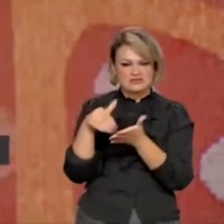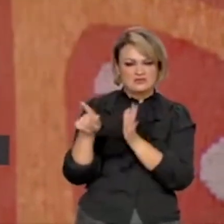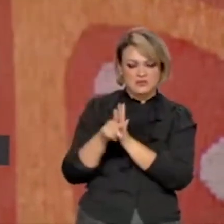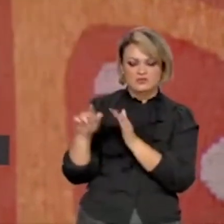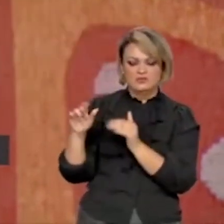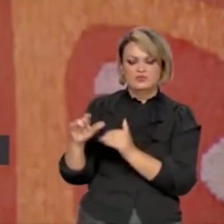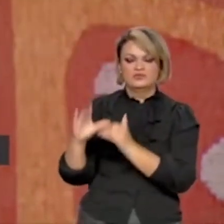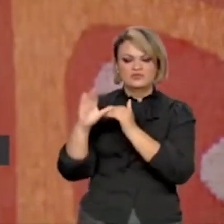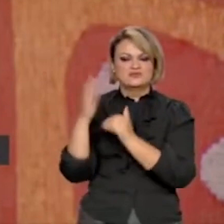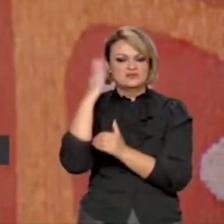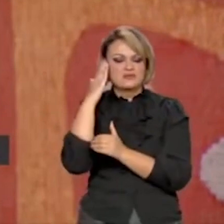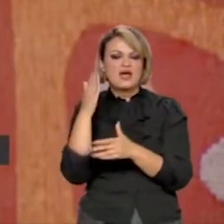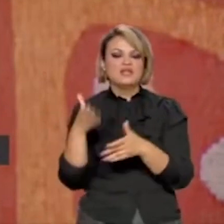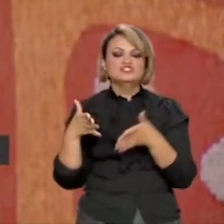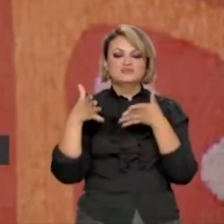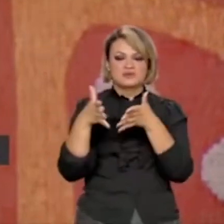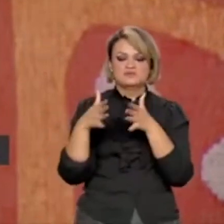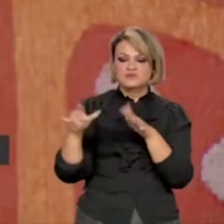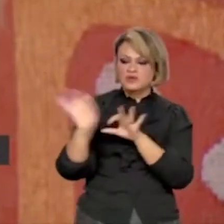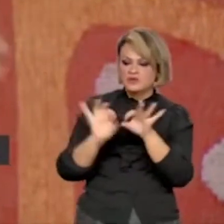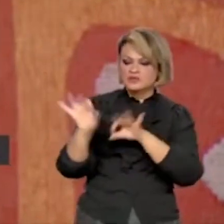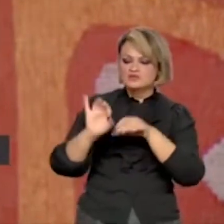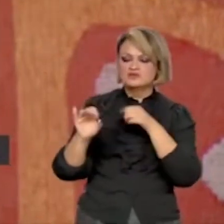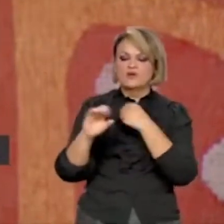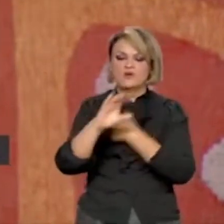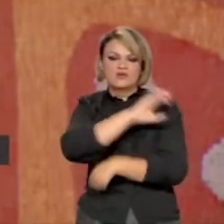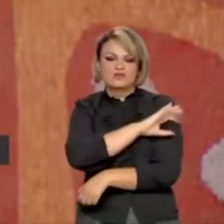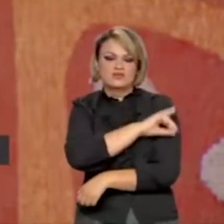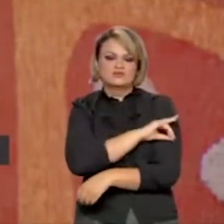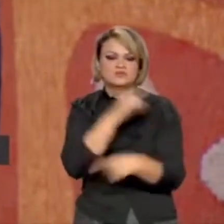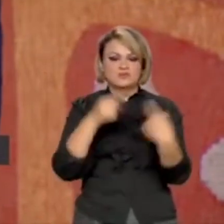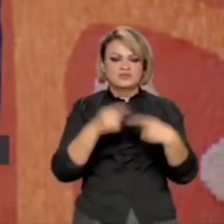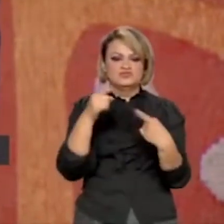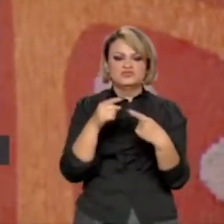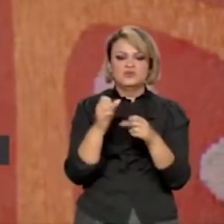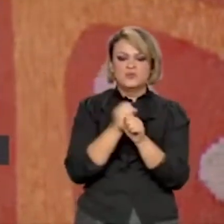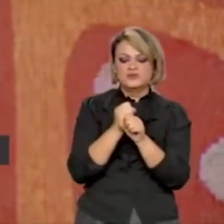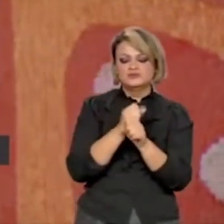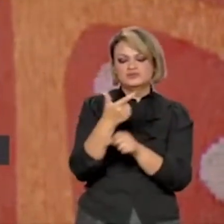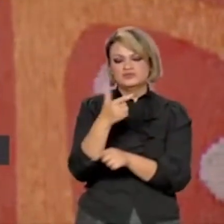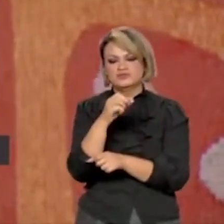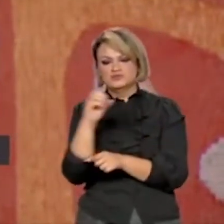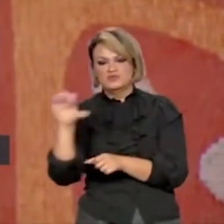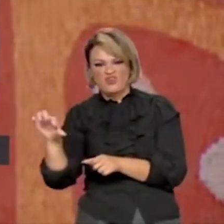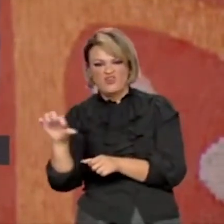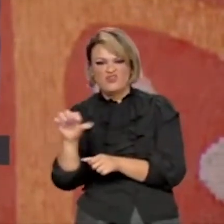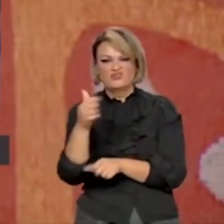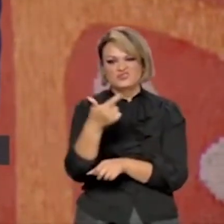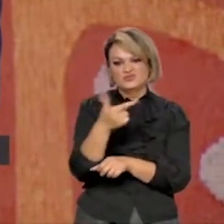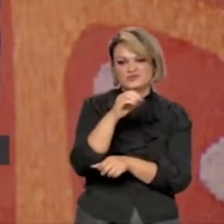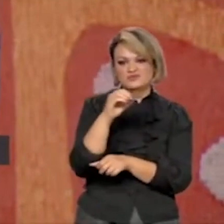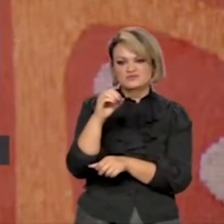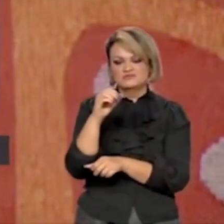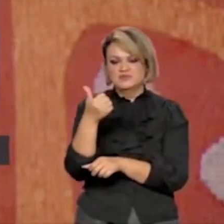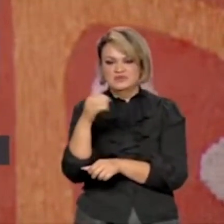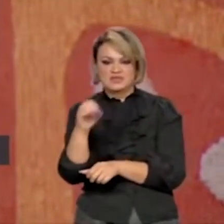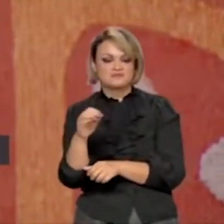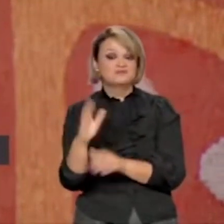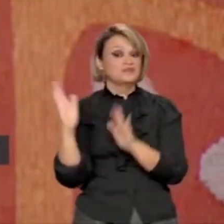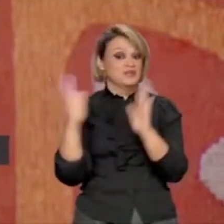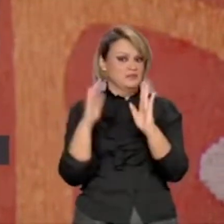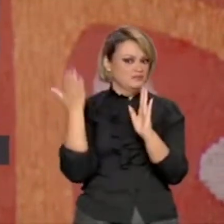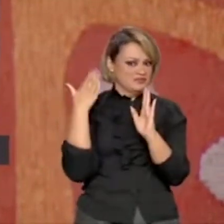gente já acompanhava fazer para a coordenação política mas poder coordenar o conselheiro em 2009/2010 a gente vivia naquele período